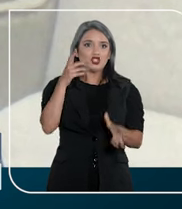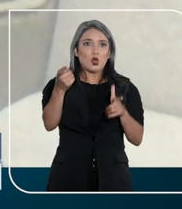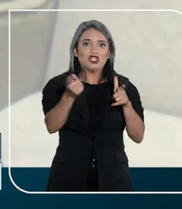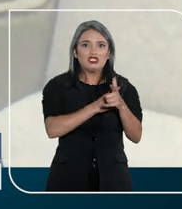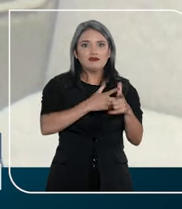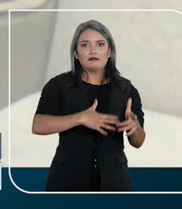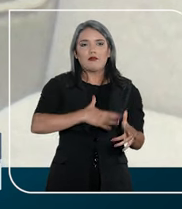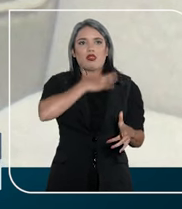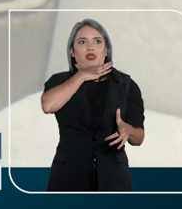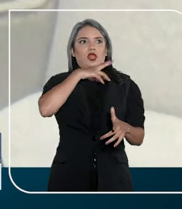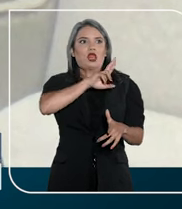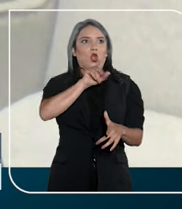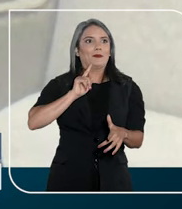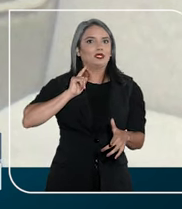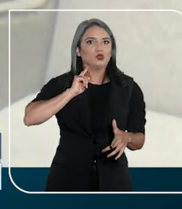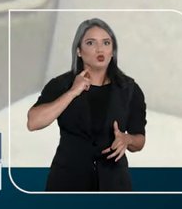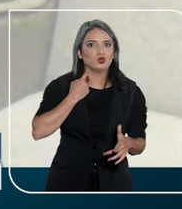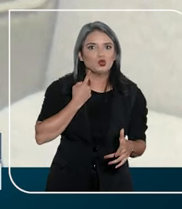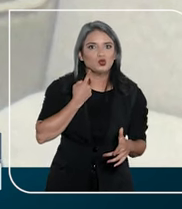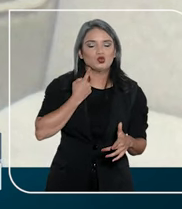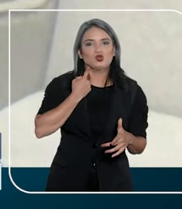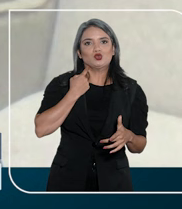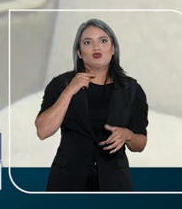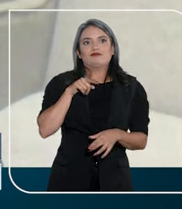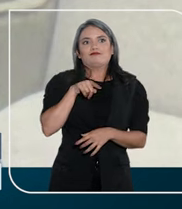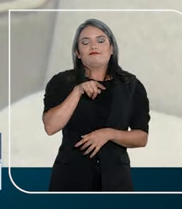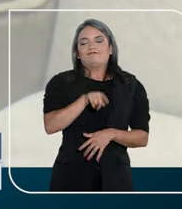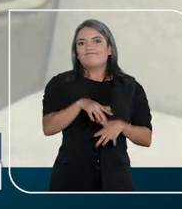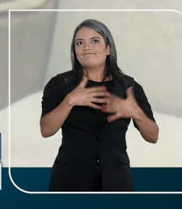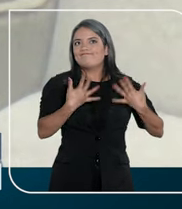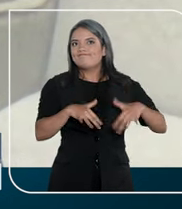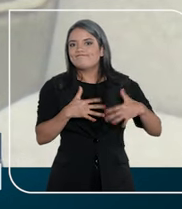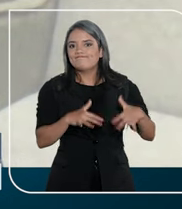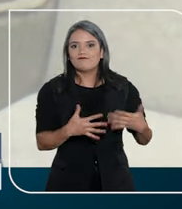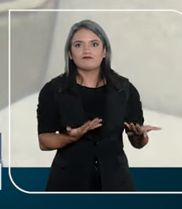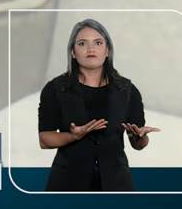no cartório e acabam sendo consideradas